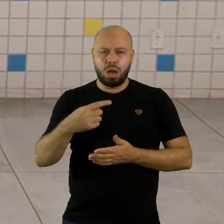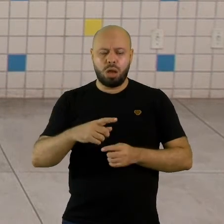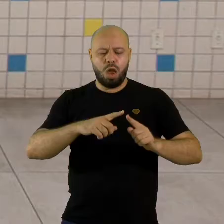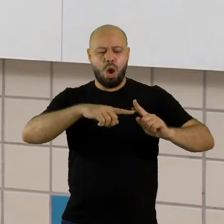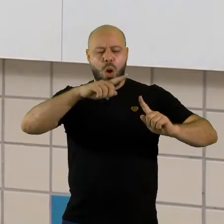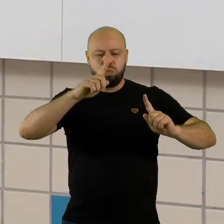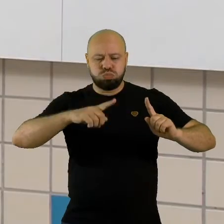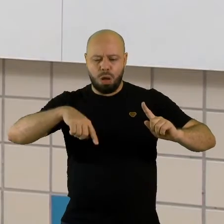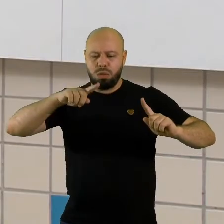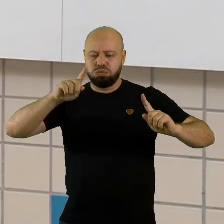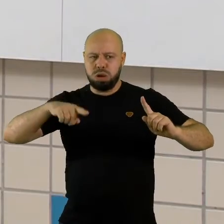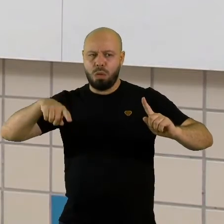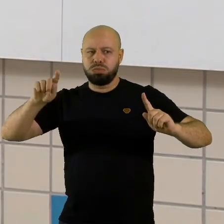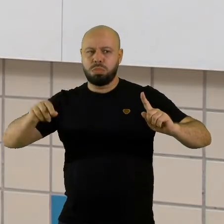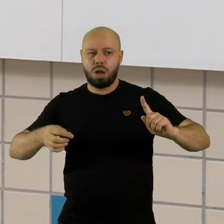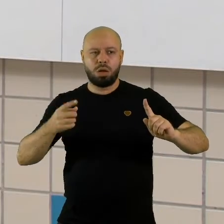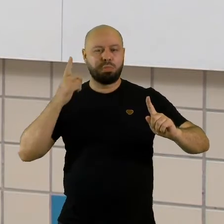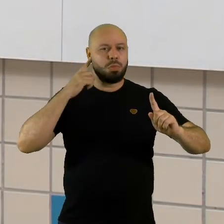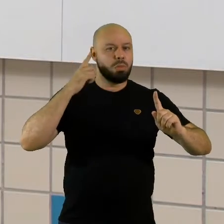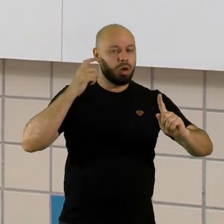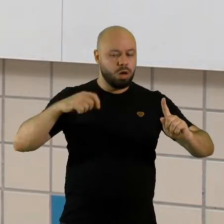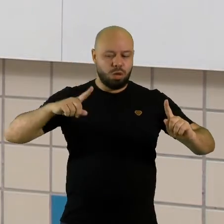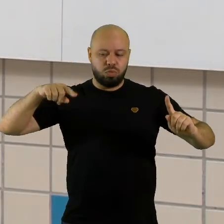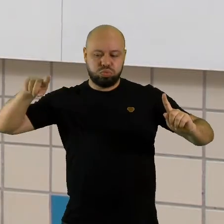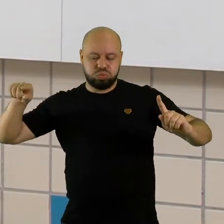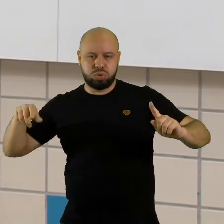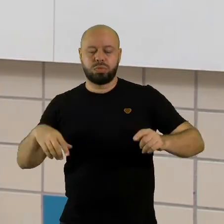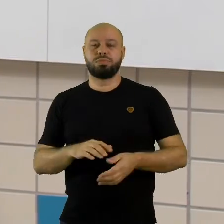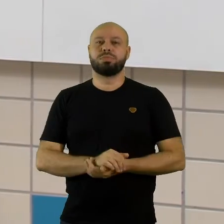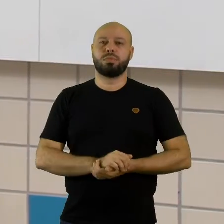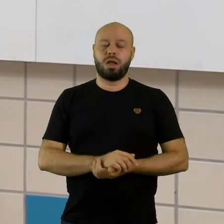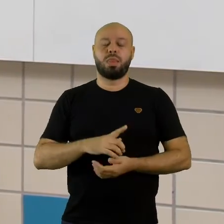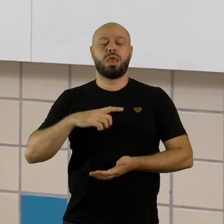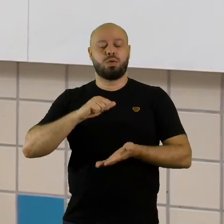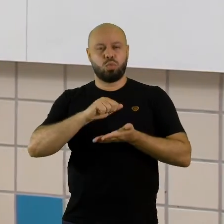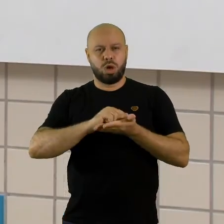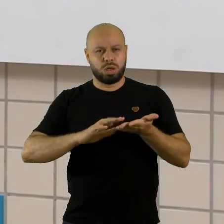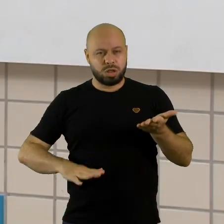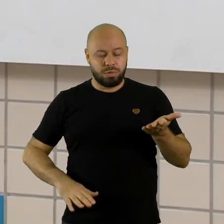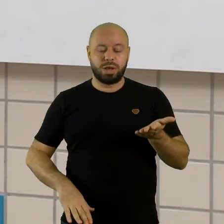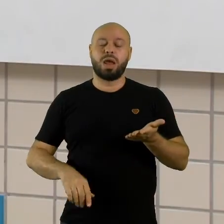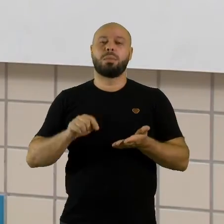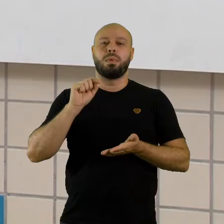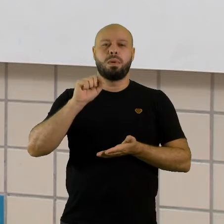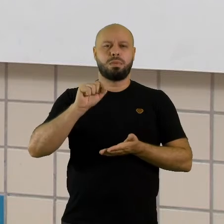a atividade de vocês encontra-se na plataforma, que é o seguinte endereço: